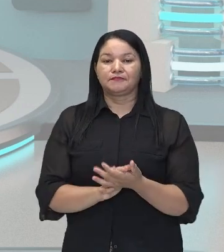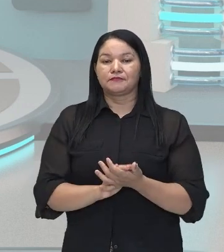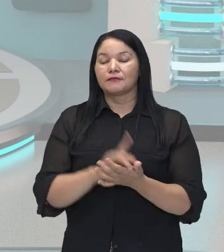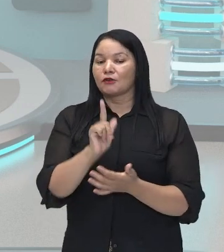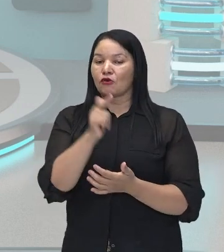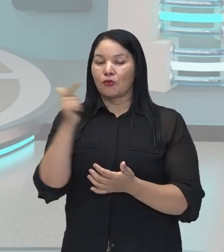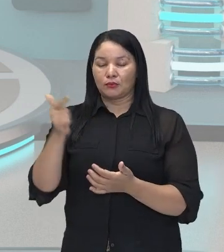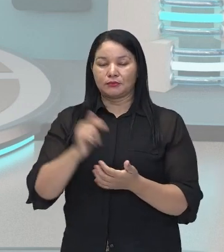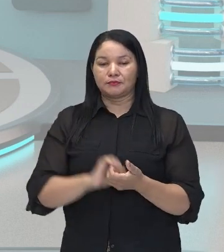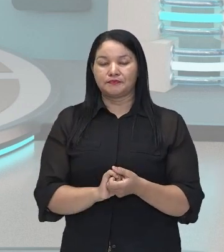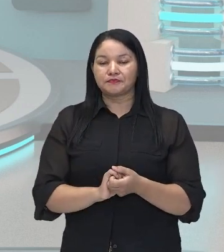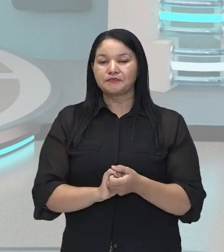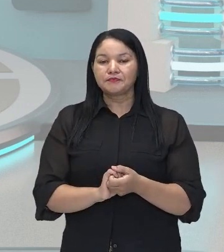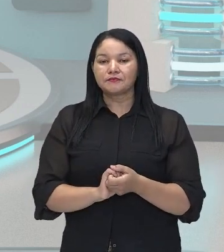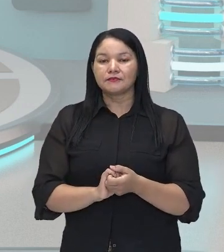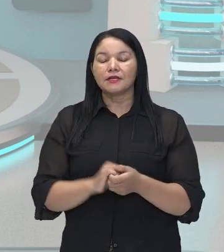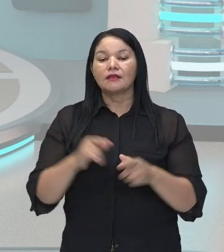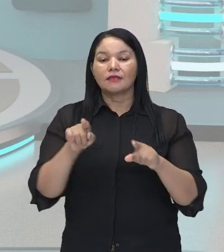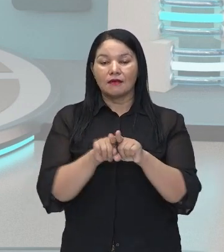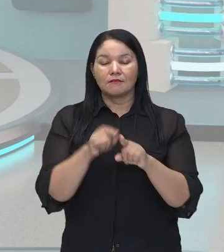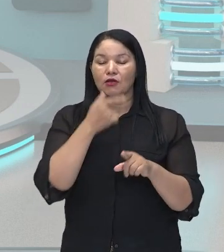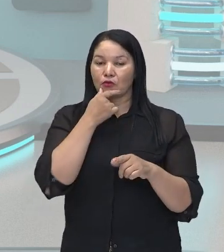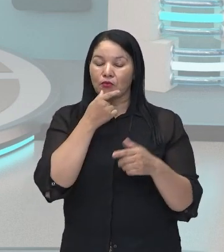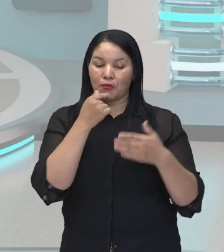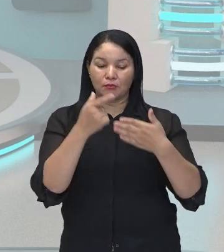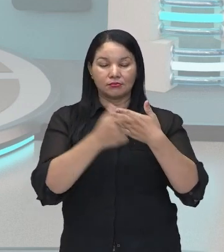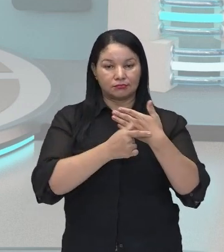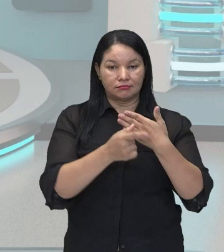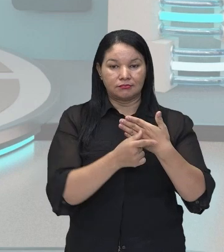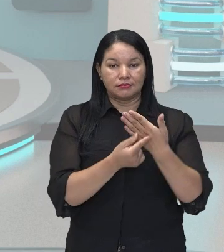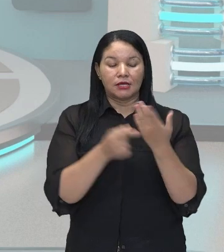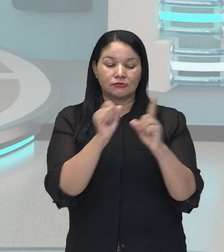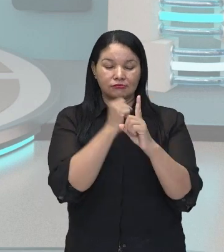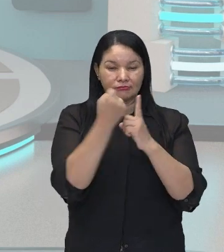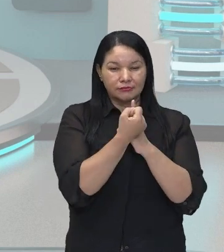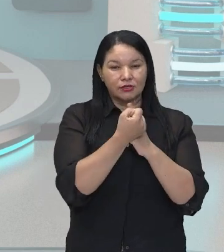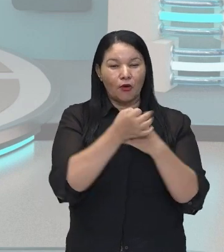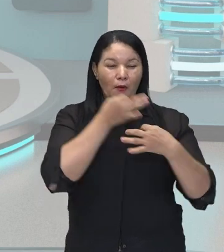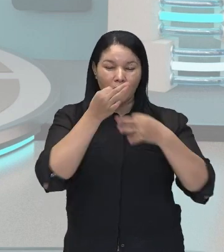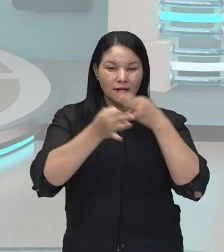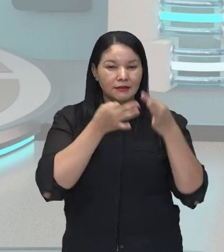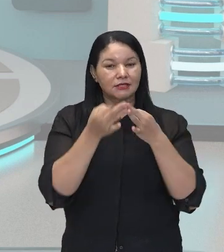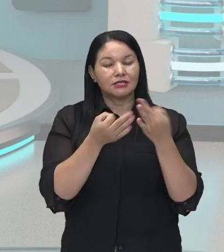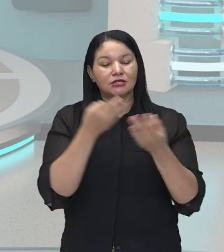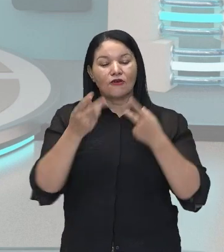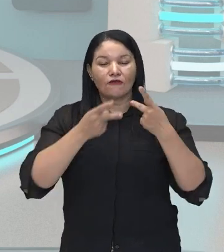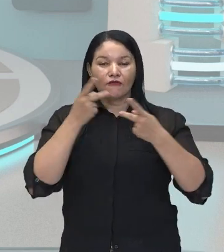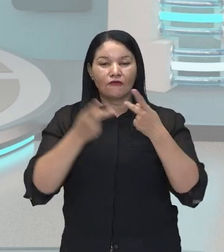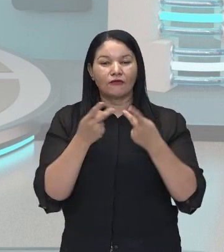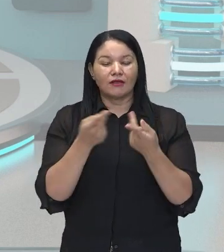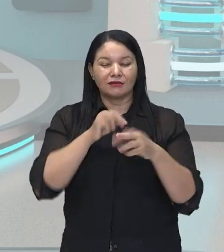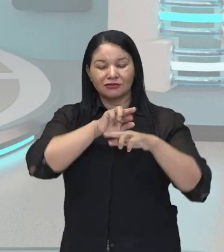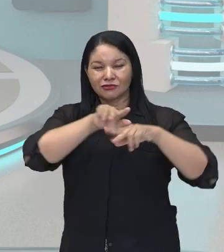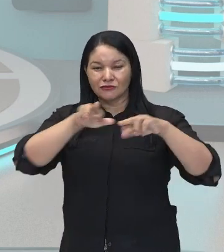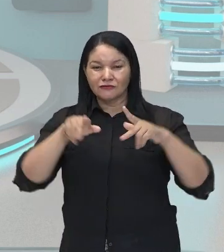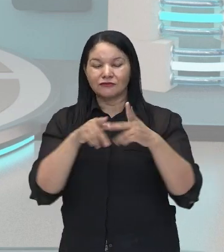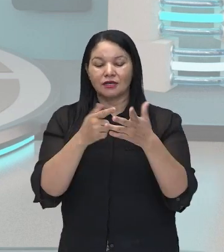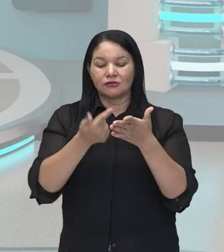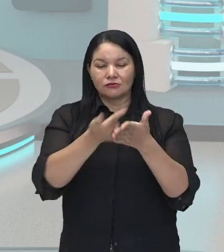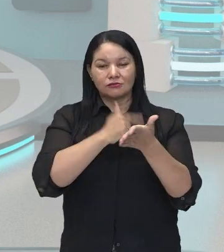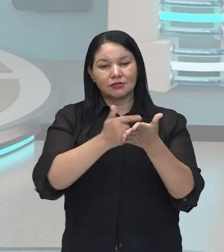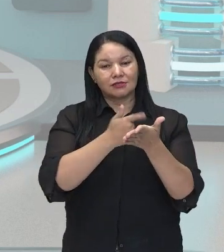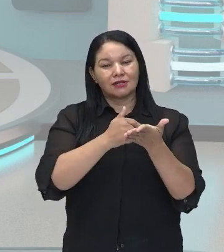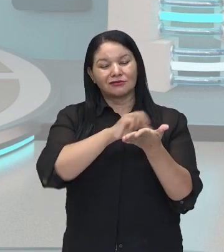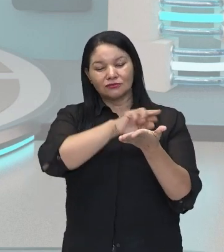que Monteiro Lobato faz essas críticas sociais, revela em suas obras realidades, tem esse caráter,